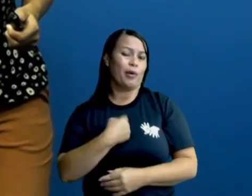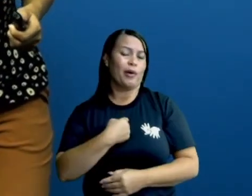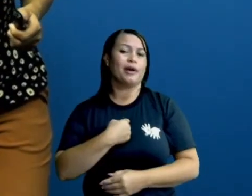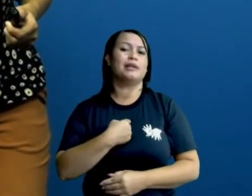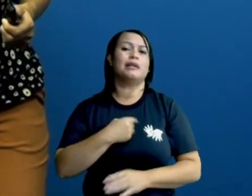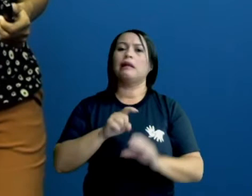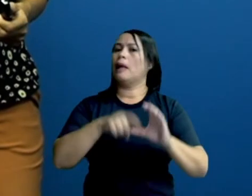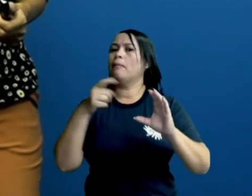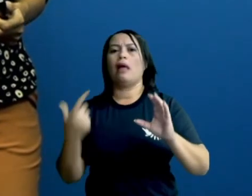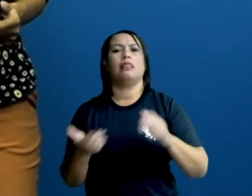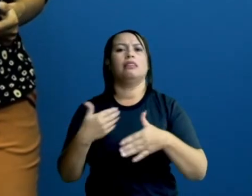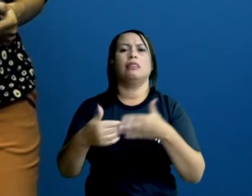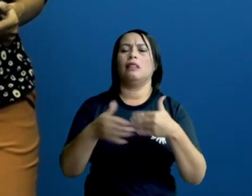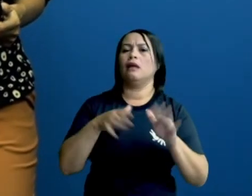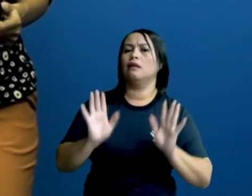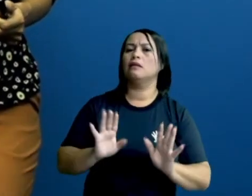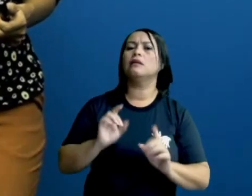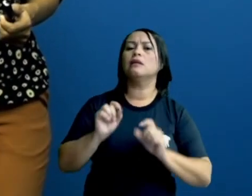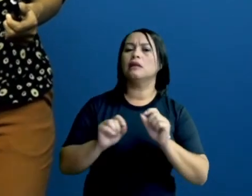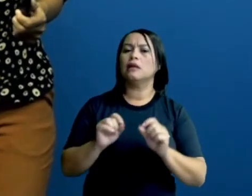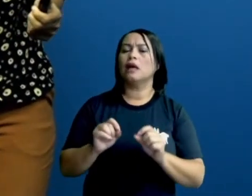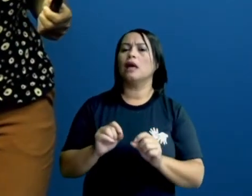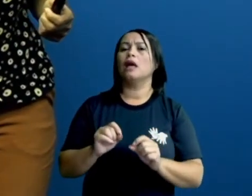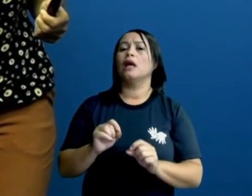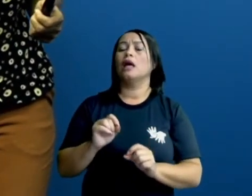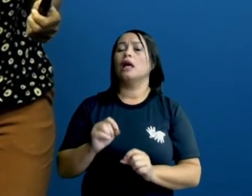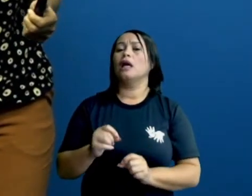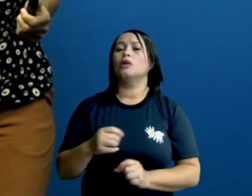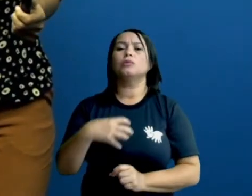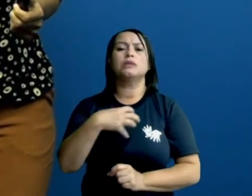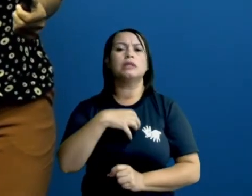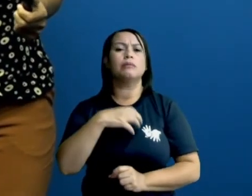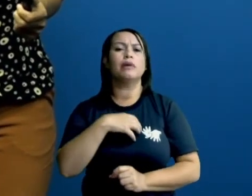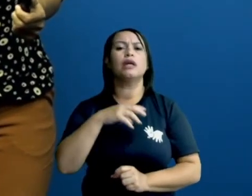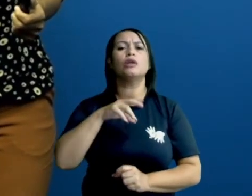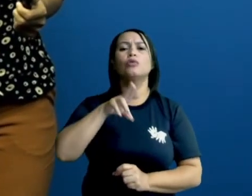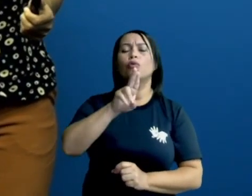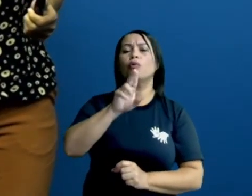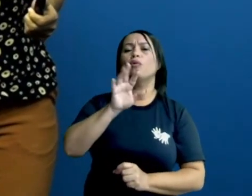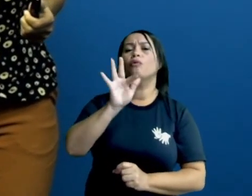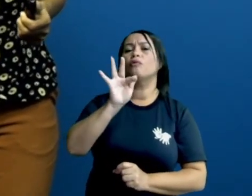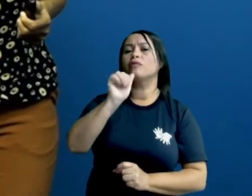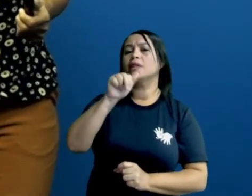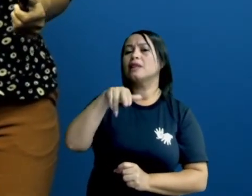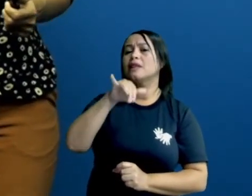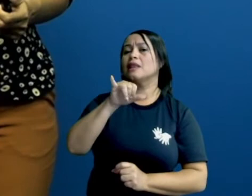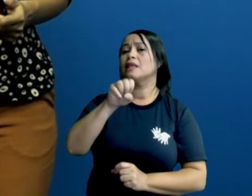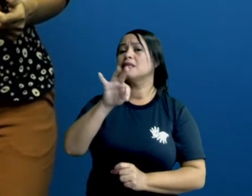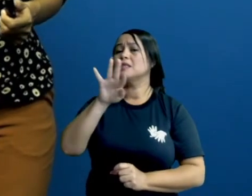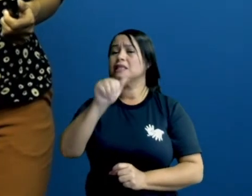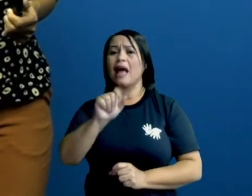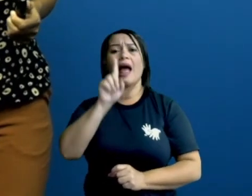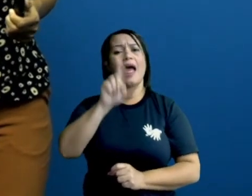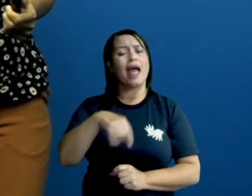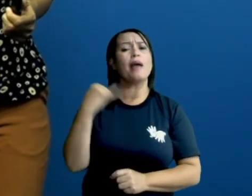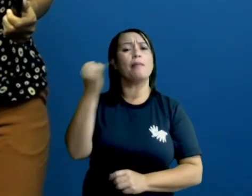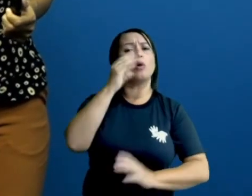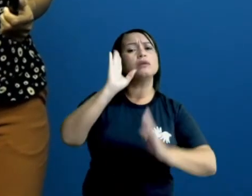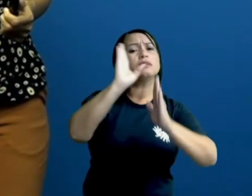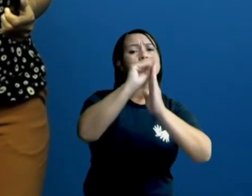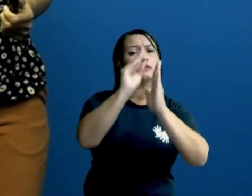independente de sentimento nativista, não, ufanista, é importante a gente utilizar esse